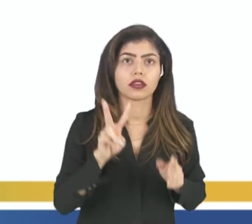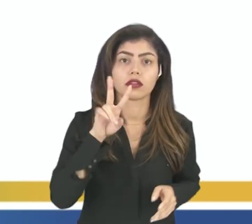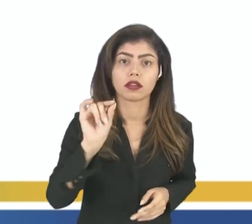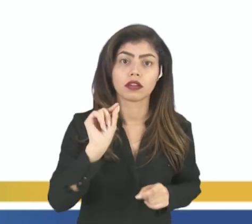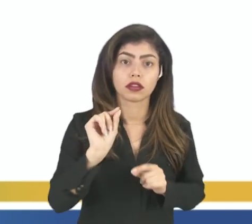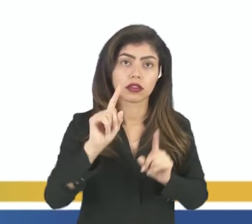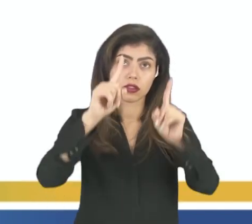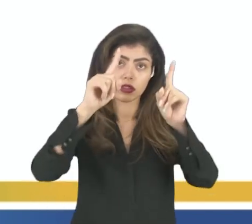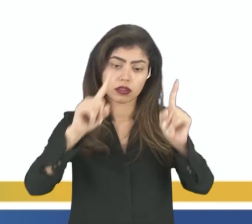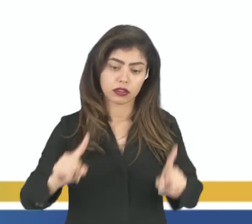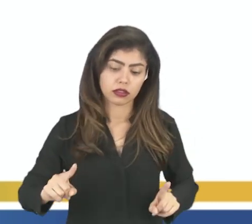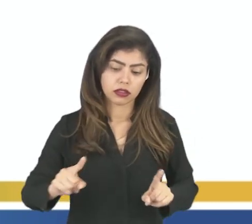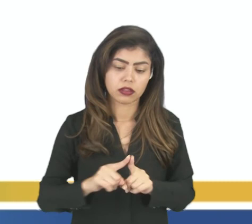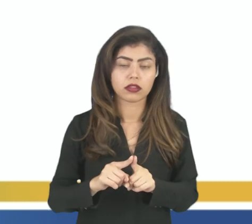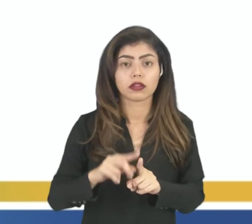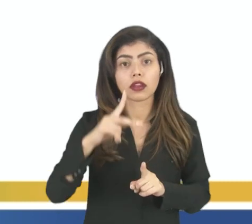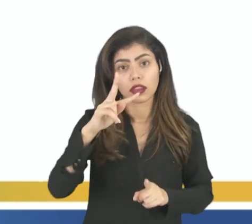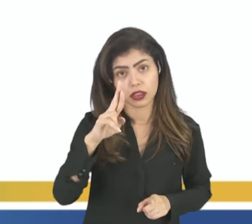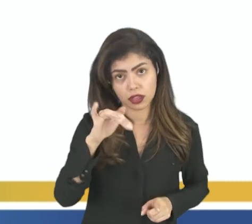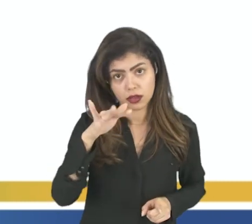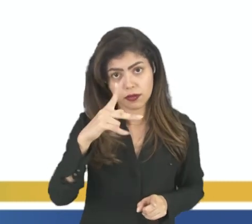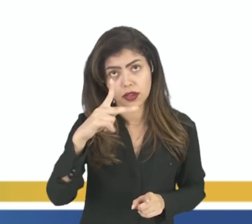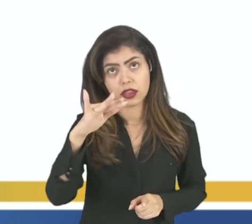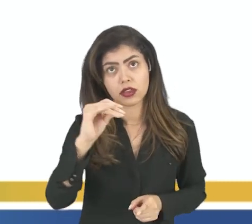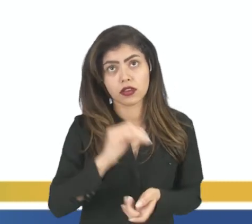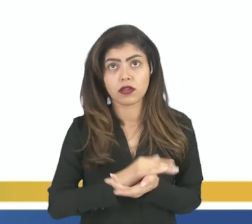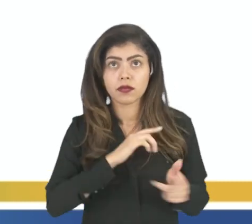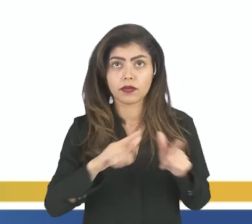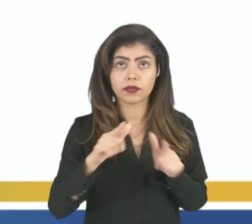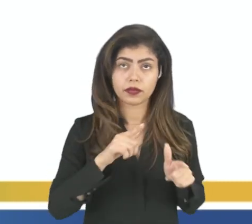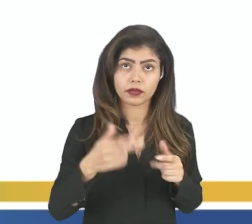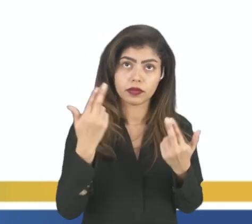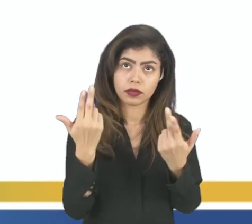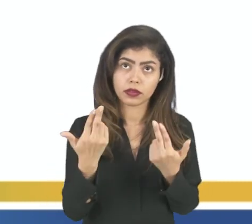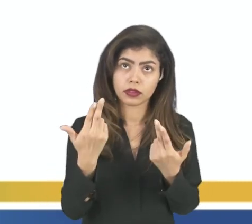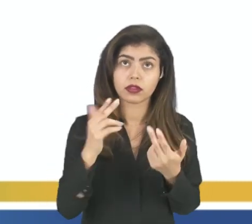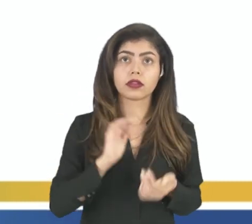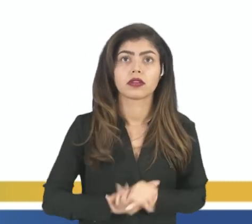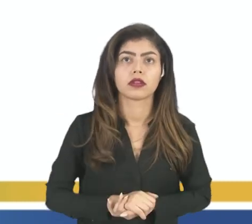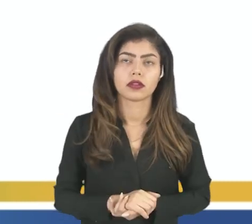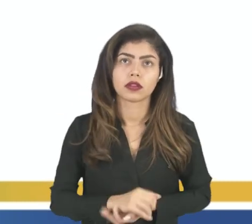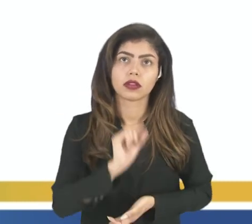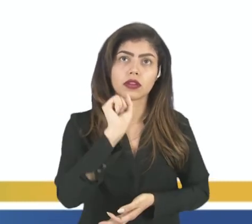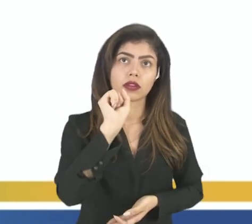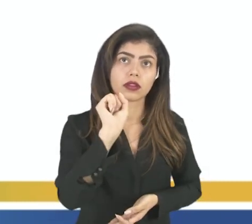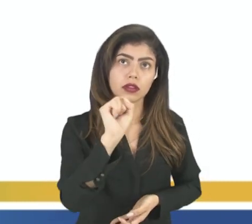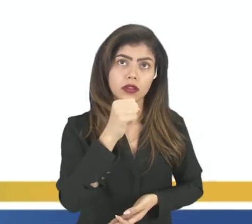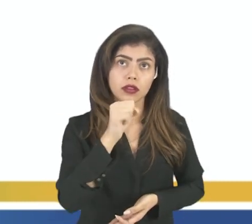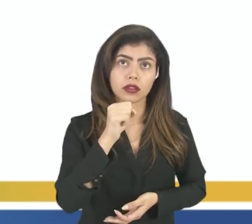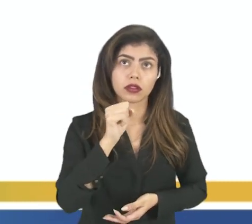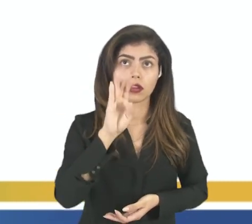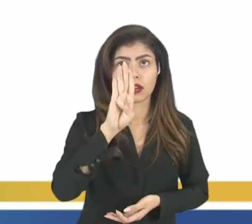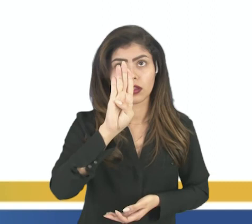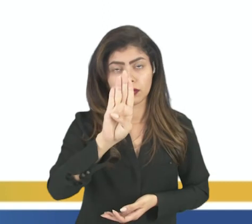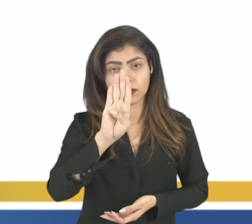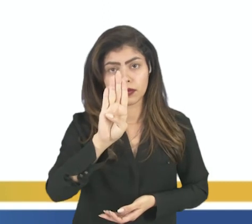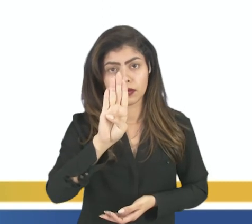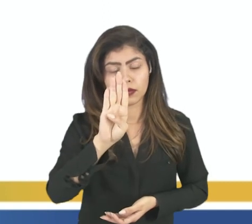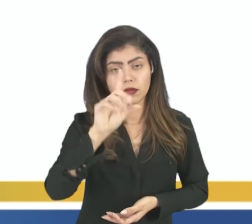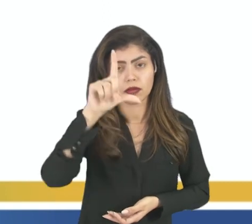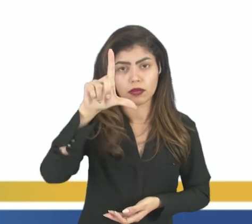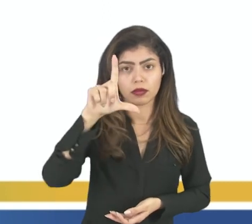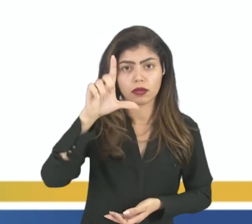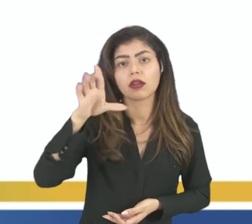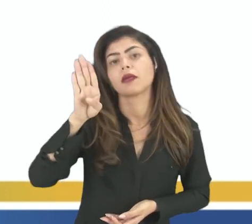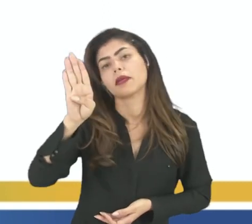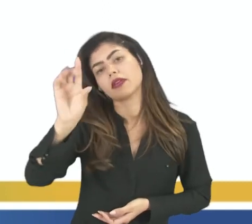exatamente a situação do trapézio. Então, o trabalho é numericamente igual à área. Temos base maior mais base menor. Se